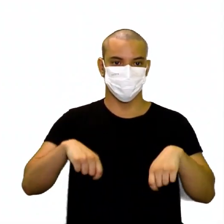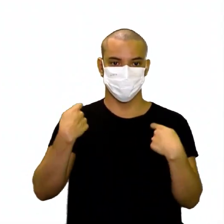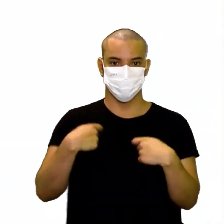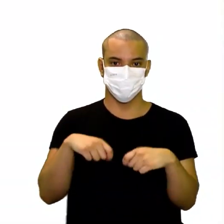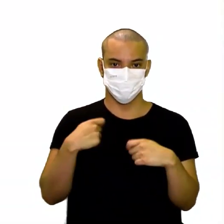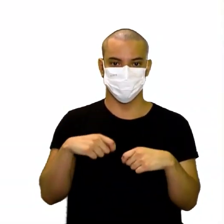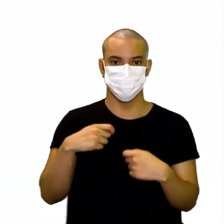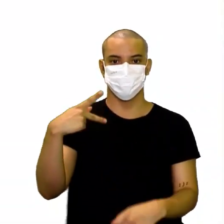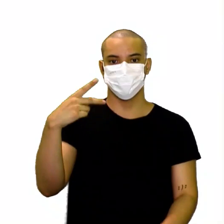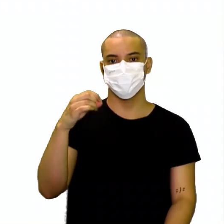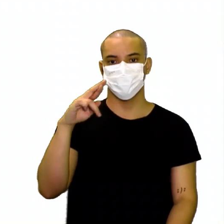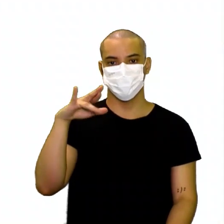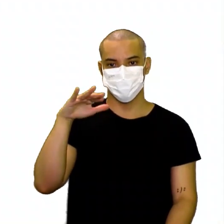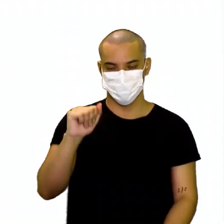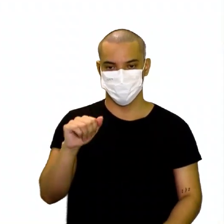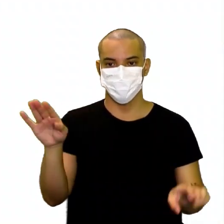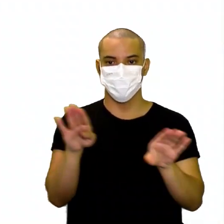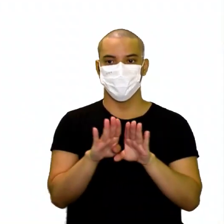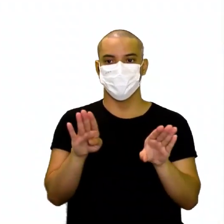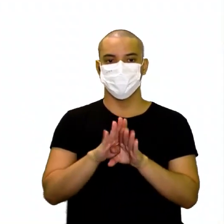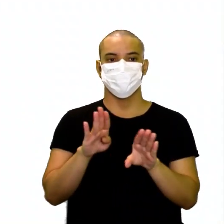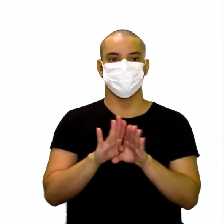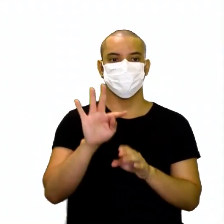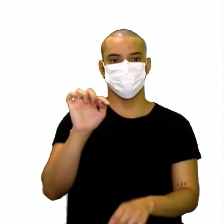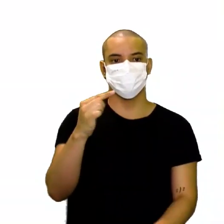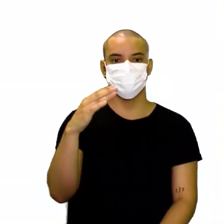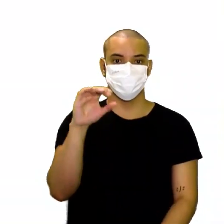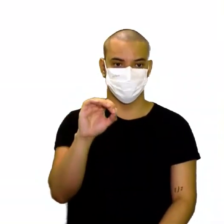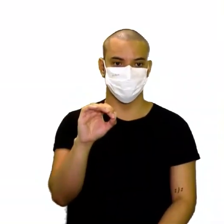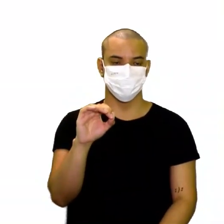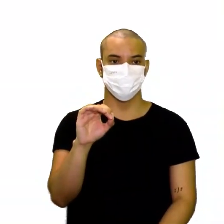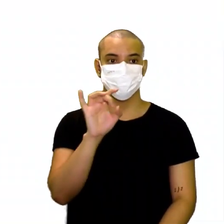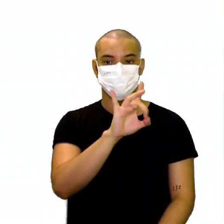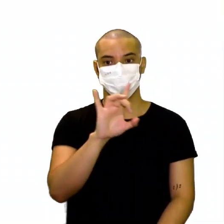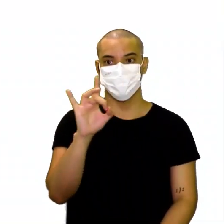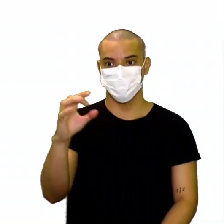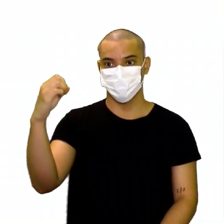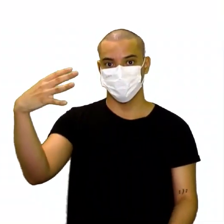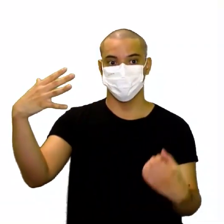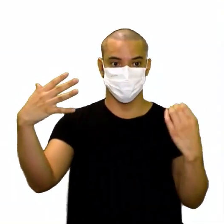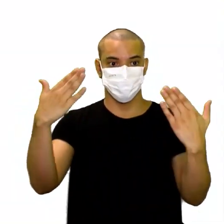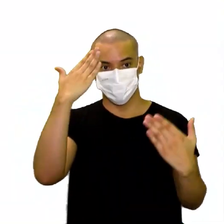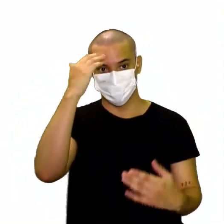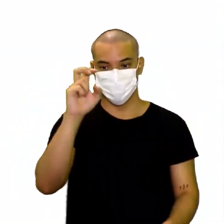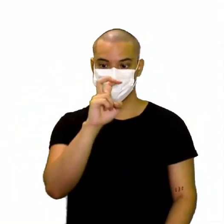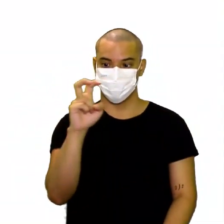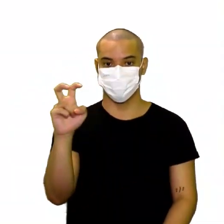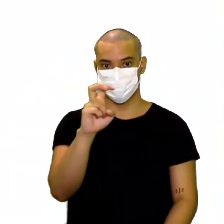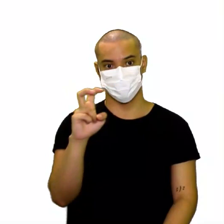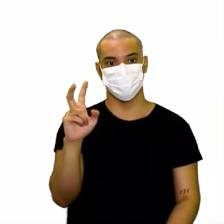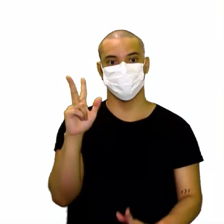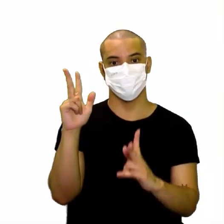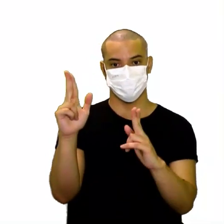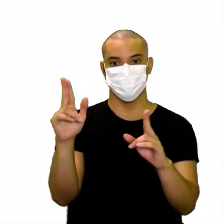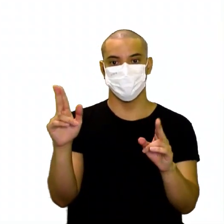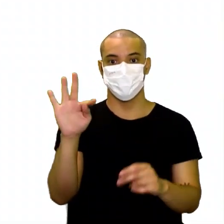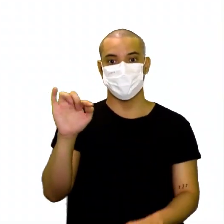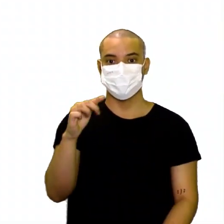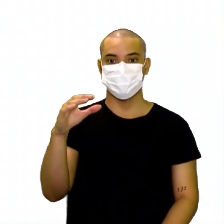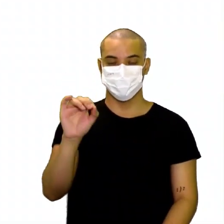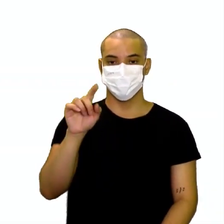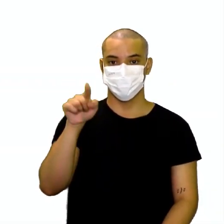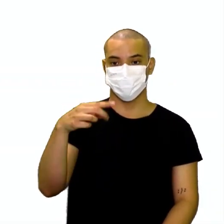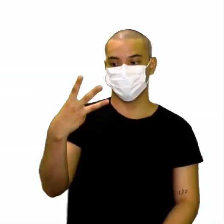precisa da potência e também da tensão. A potência de cada lâmpada é 55, é igual. E tá aqui a